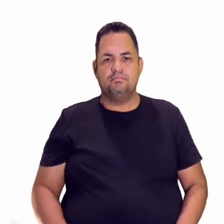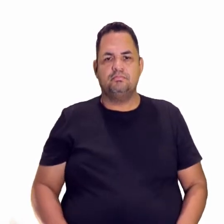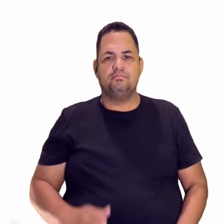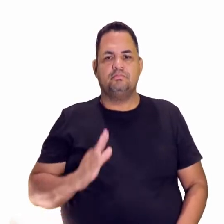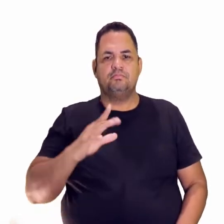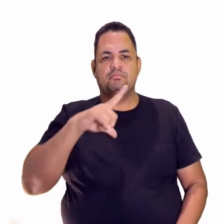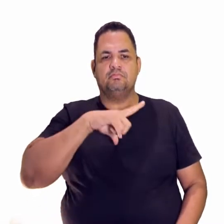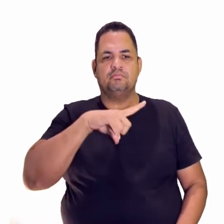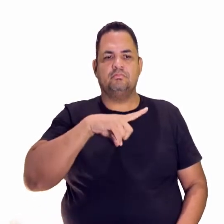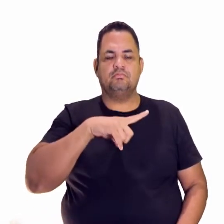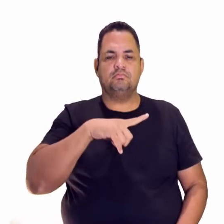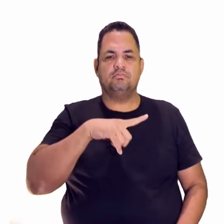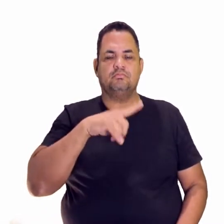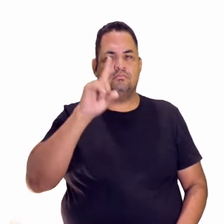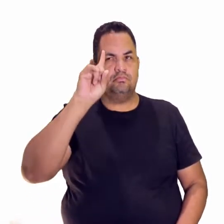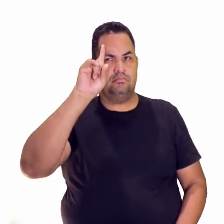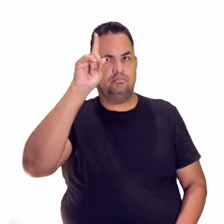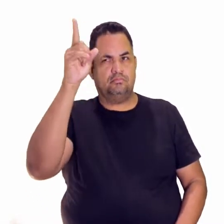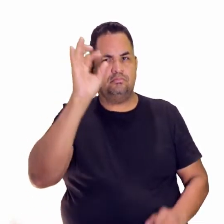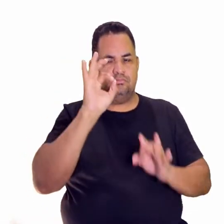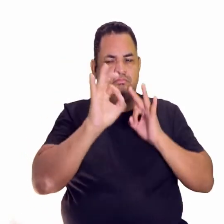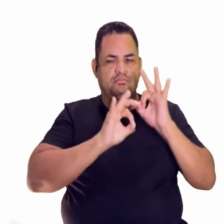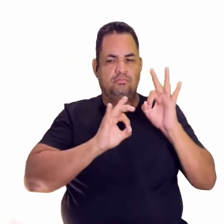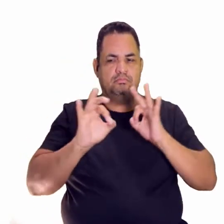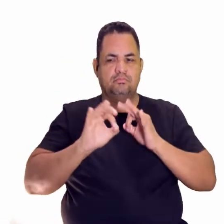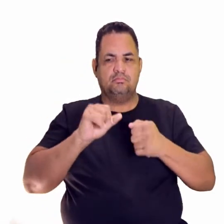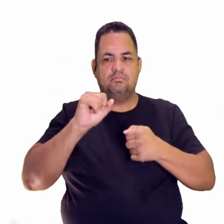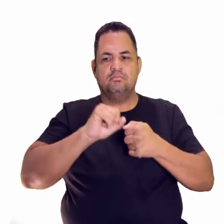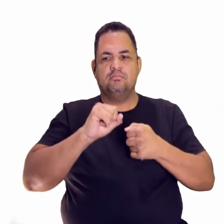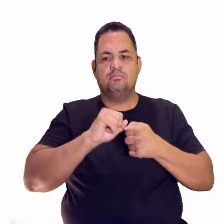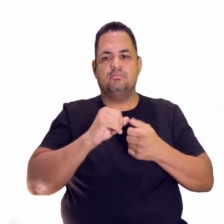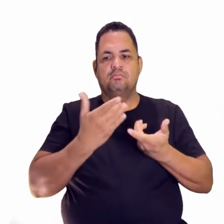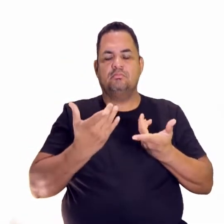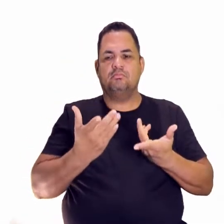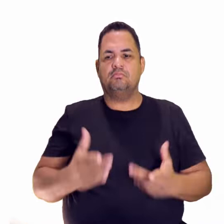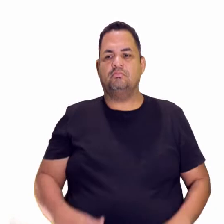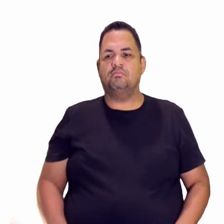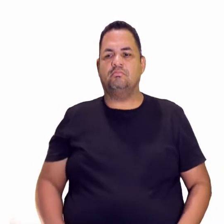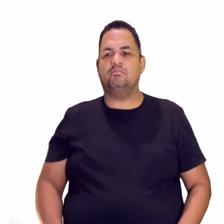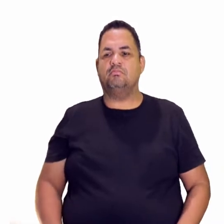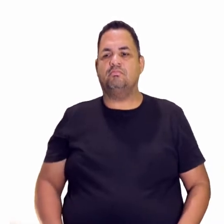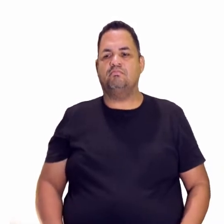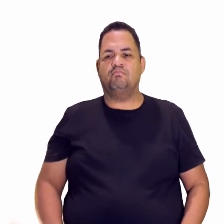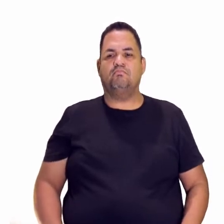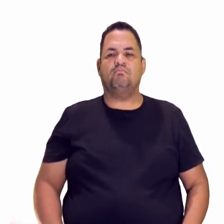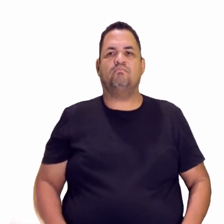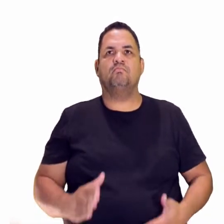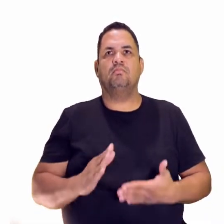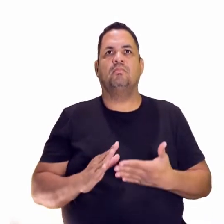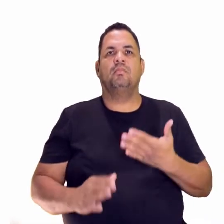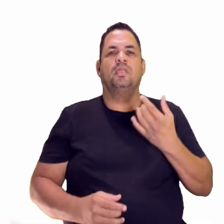já têm aquela ideia montada, feita sobre algumas